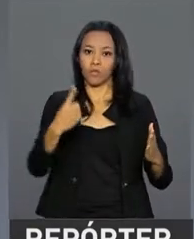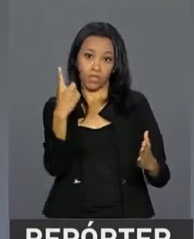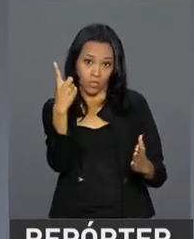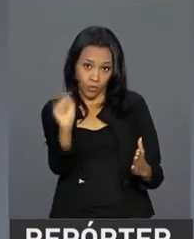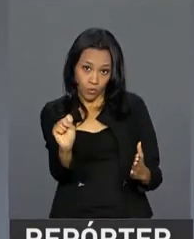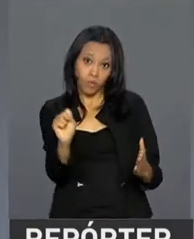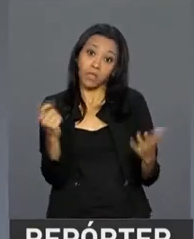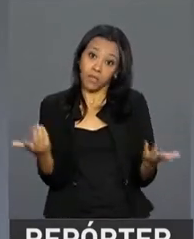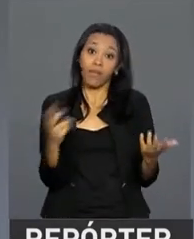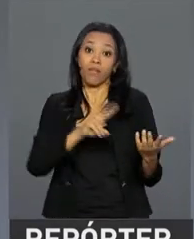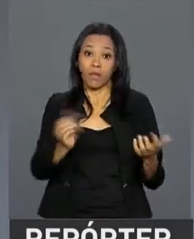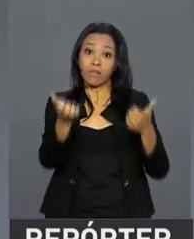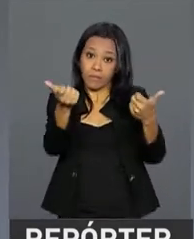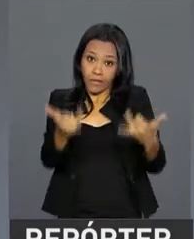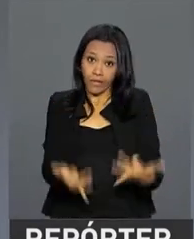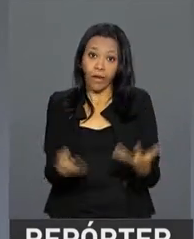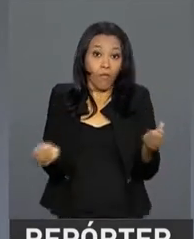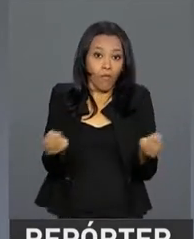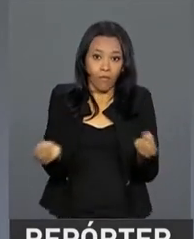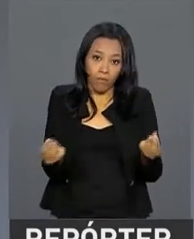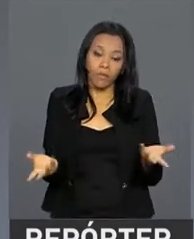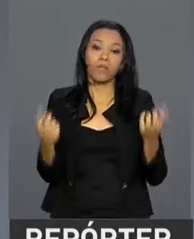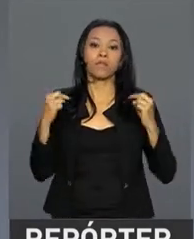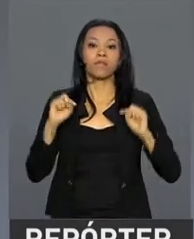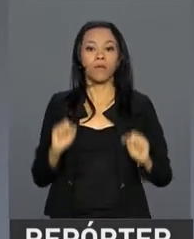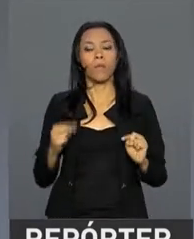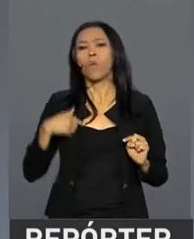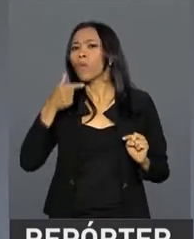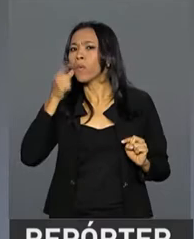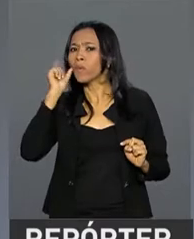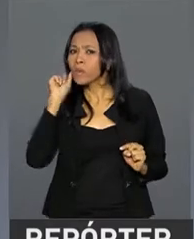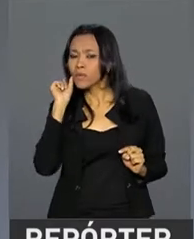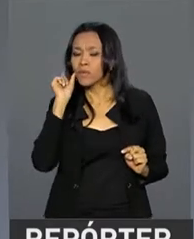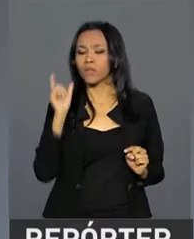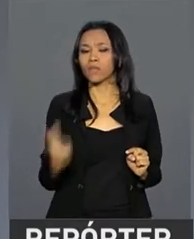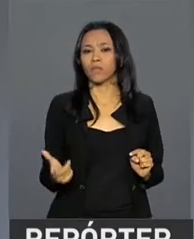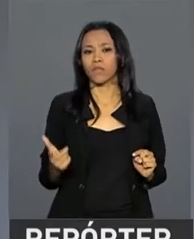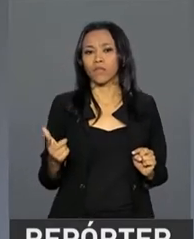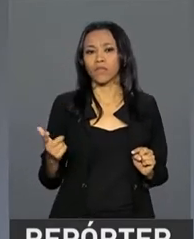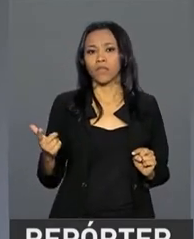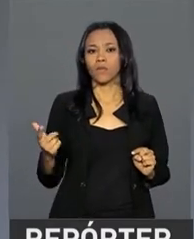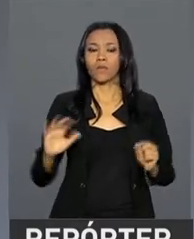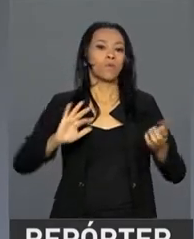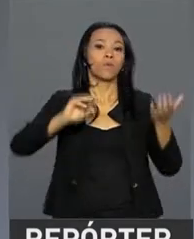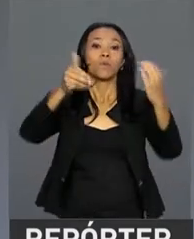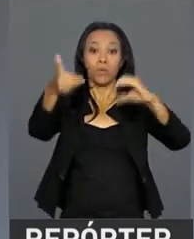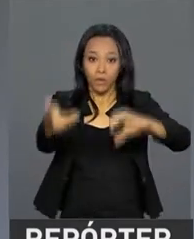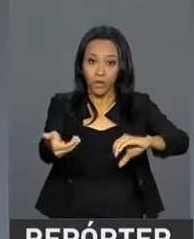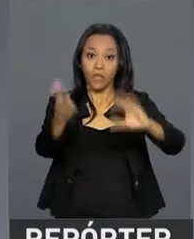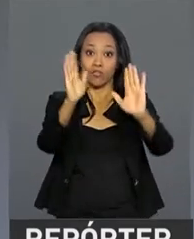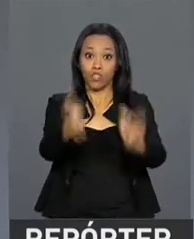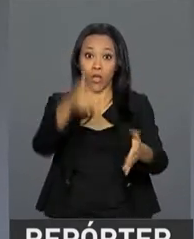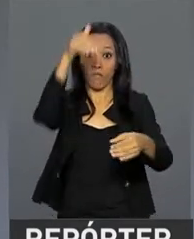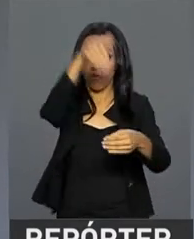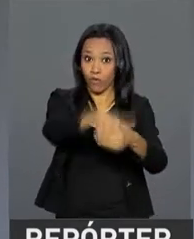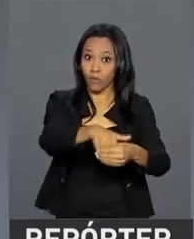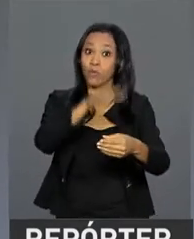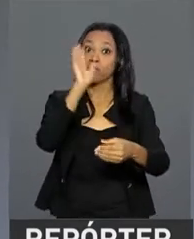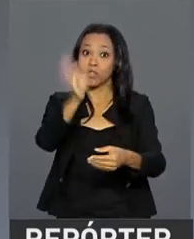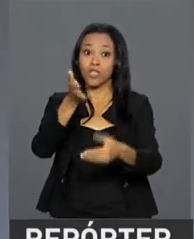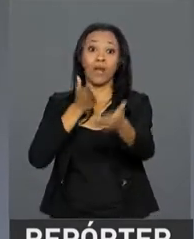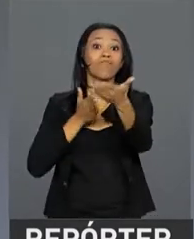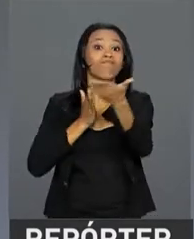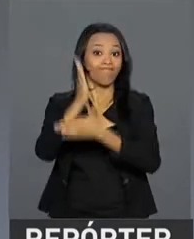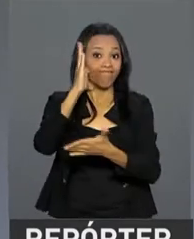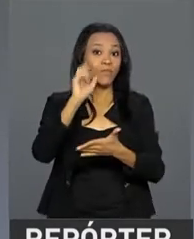essa expectativa para o ano que vem. A gente lembra que ontem, Carol, o Congresso Nacional votou e aprovou o orçamento do país para o